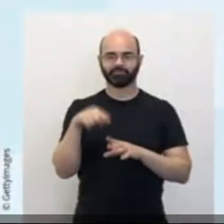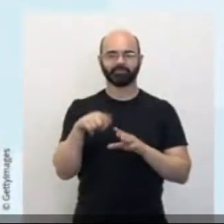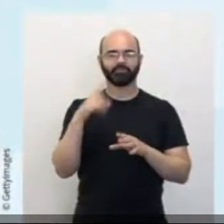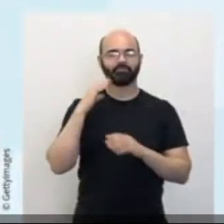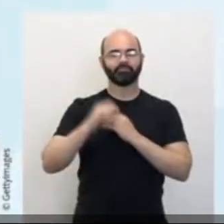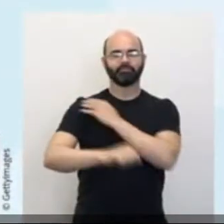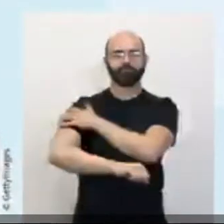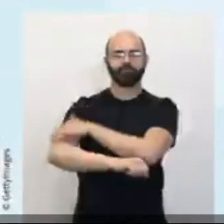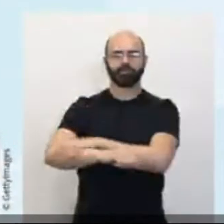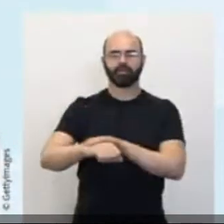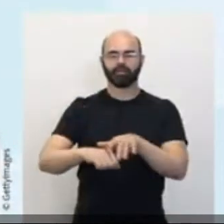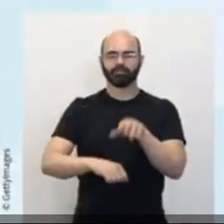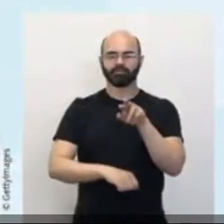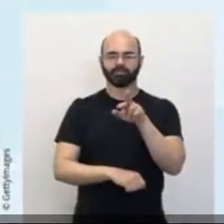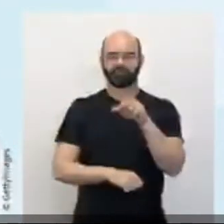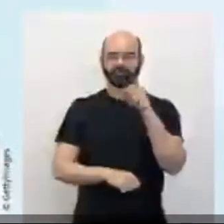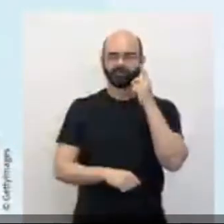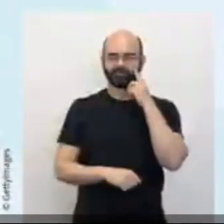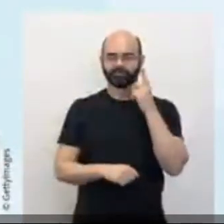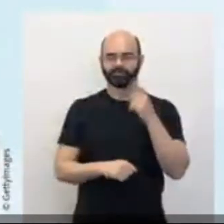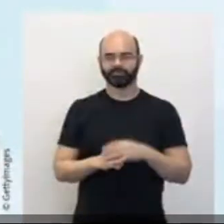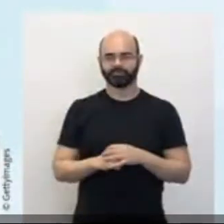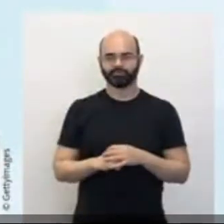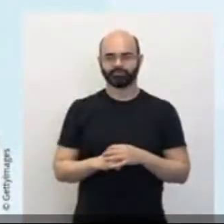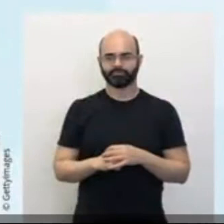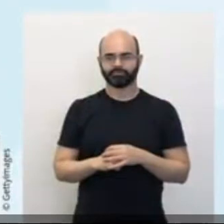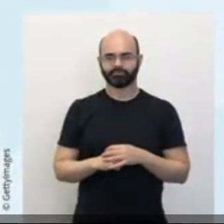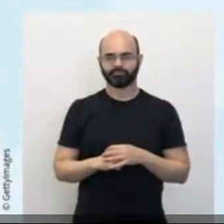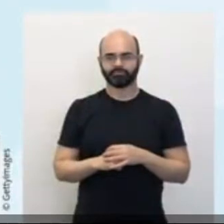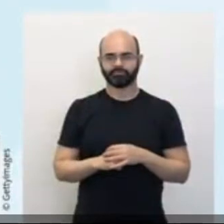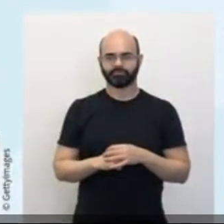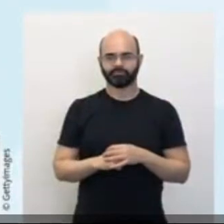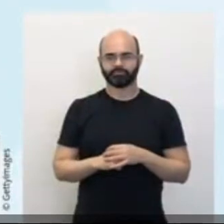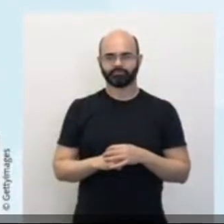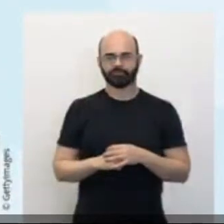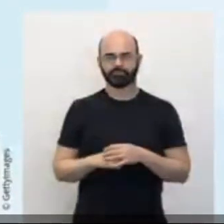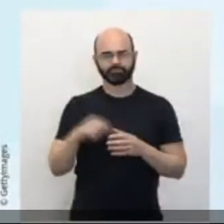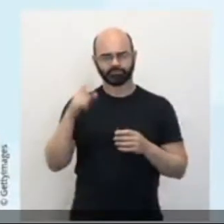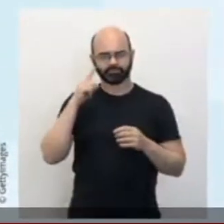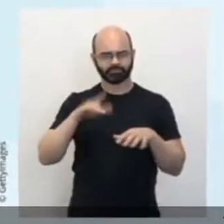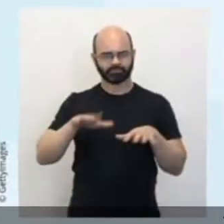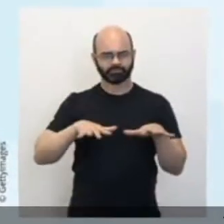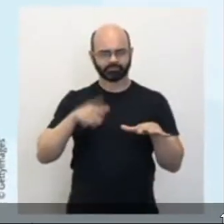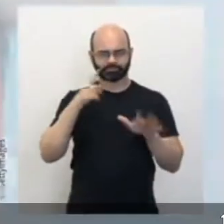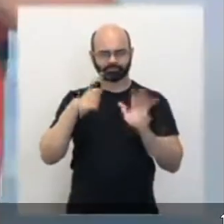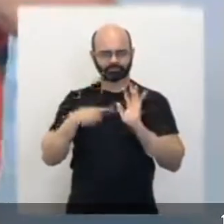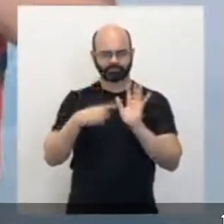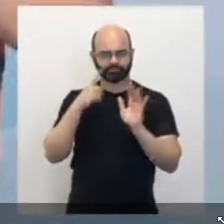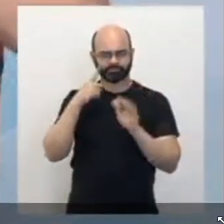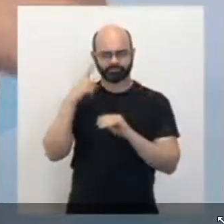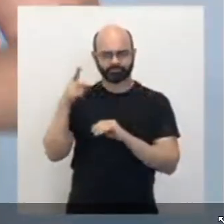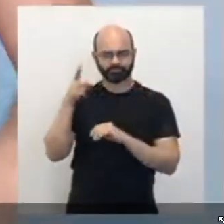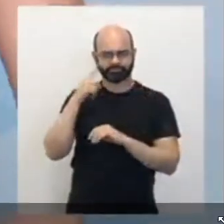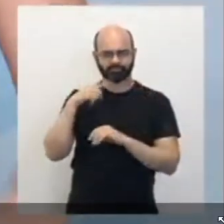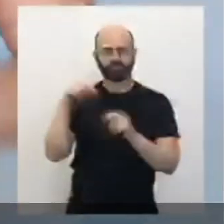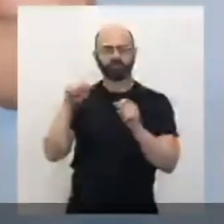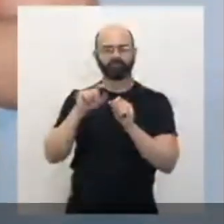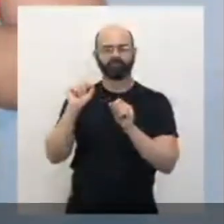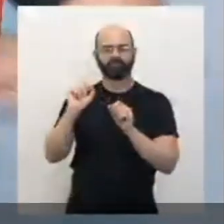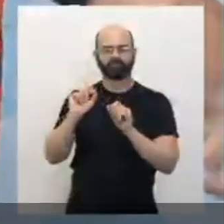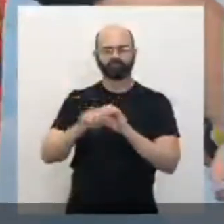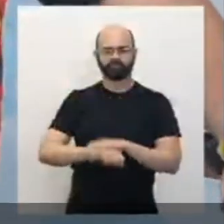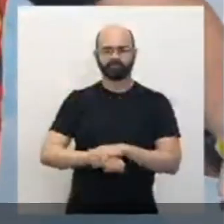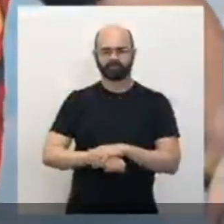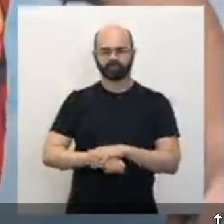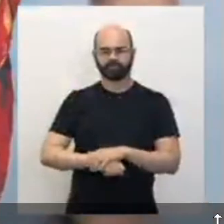ó. Ele exerce um movimento aqui, ó, como se fosse um braço, ó. Vou até pedir, tenta mostrar assim, ó, como se fosse um braço. O que que ele faz, ó? Ele monta aqui como se fosse